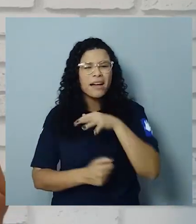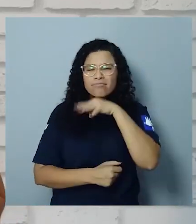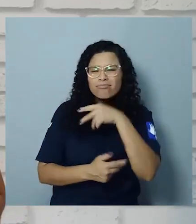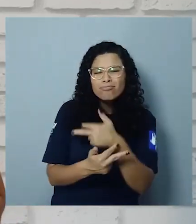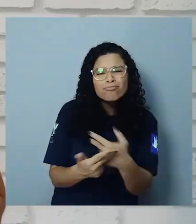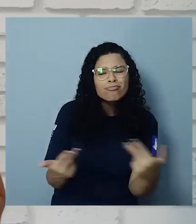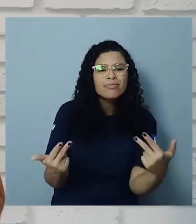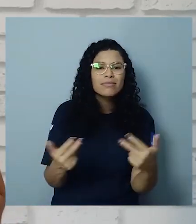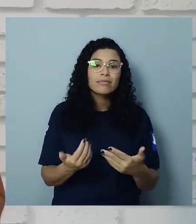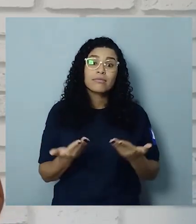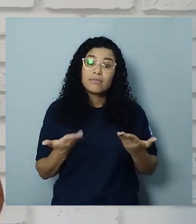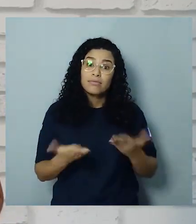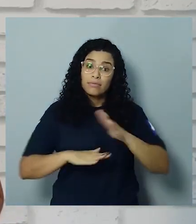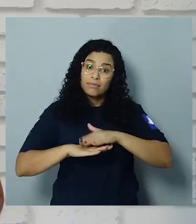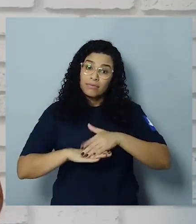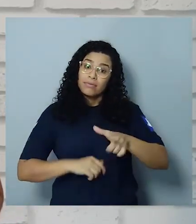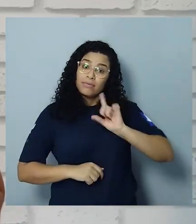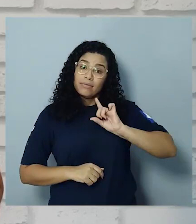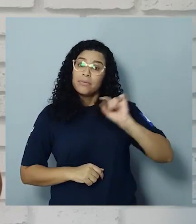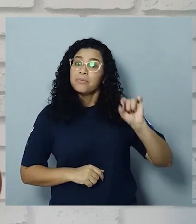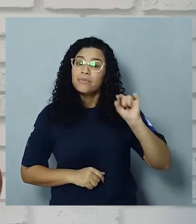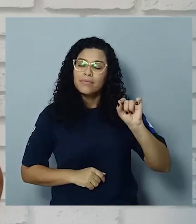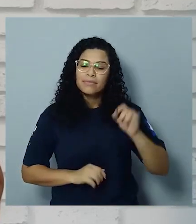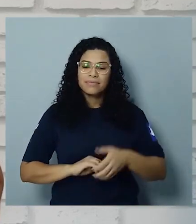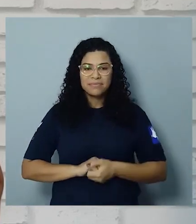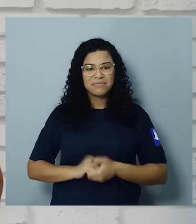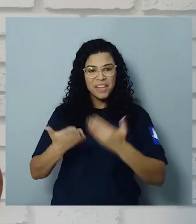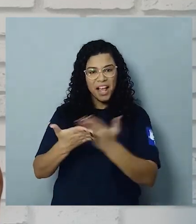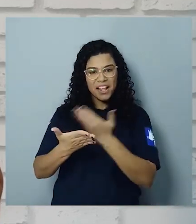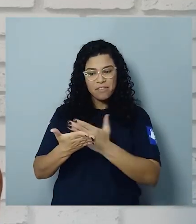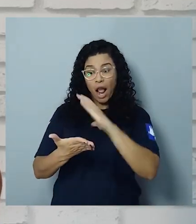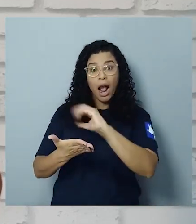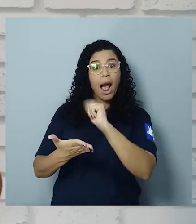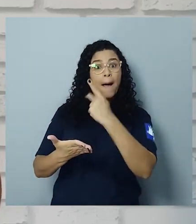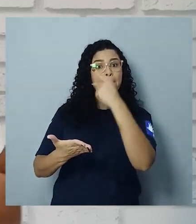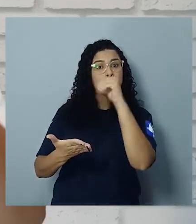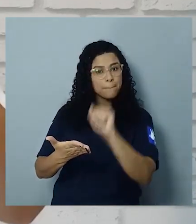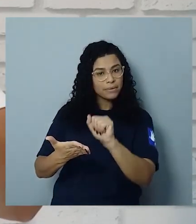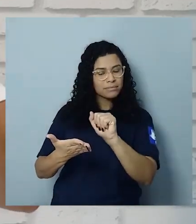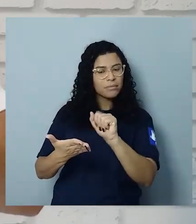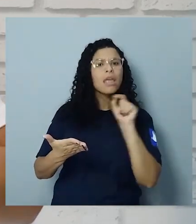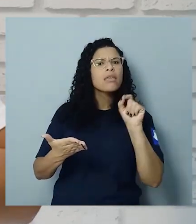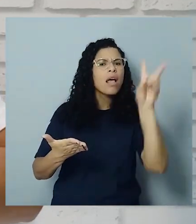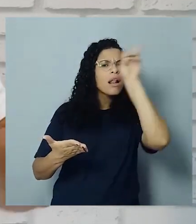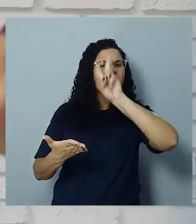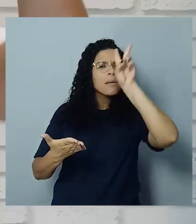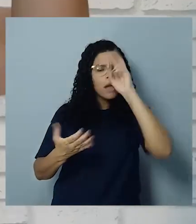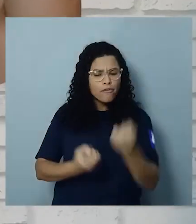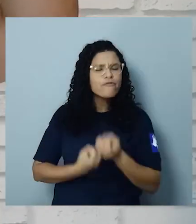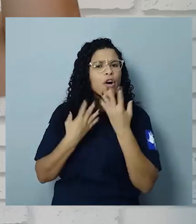mas antes vamos fazer sabe o que a capa do nosso livro Quem